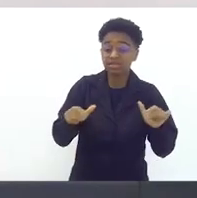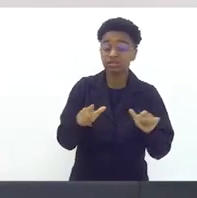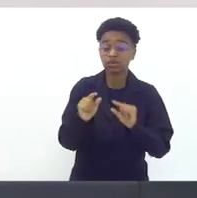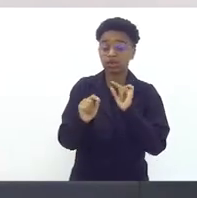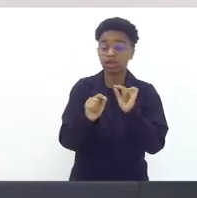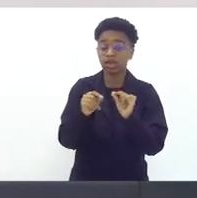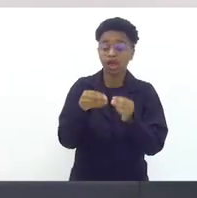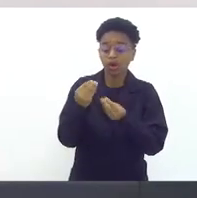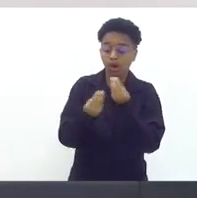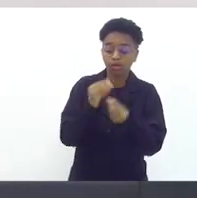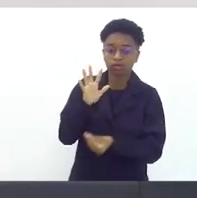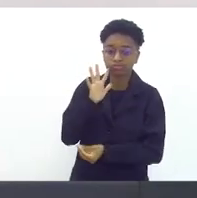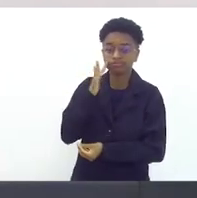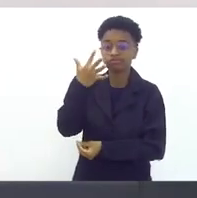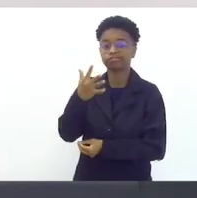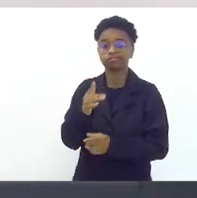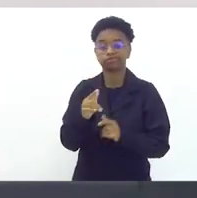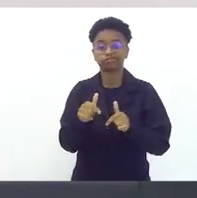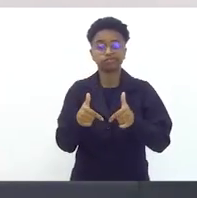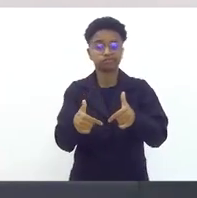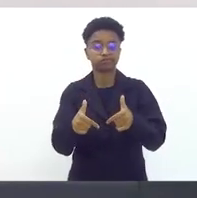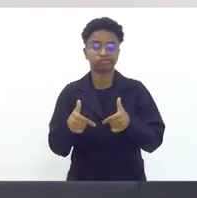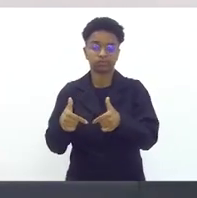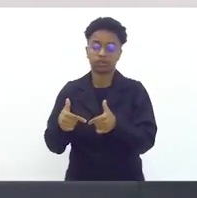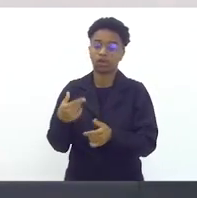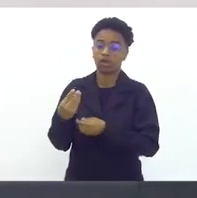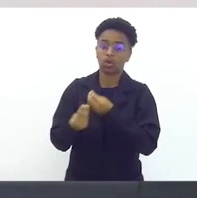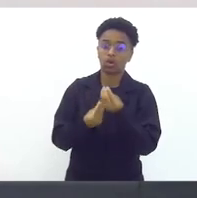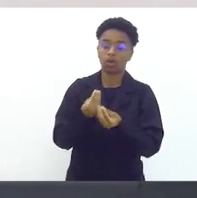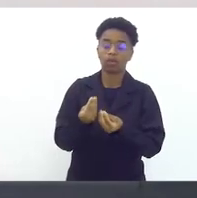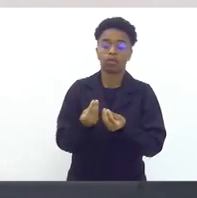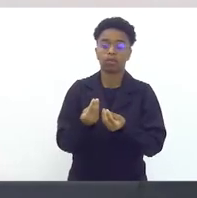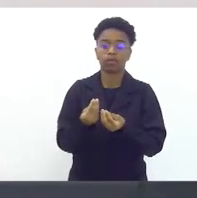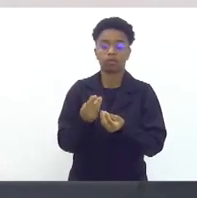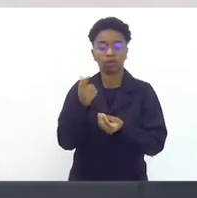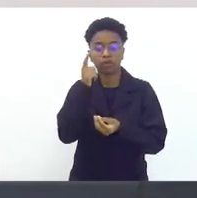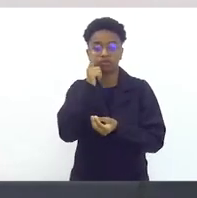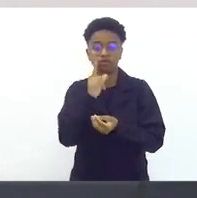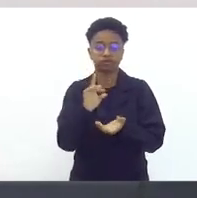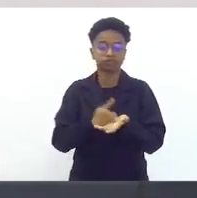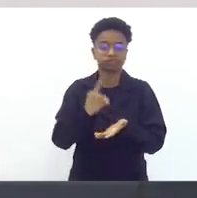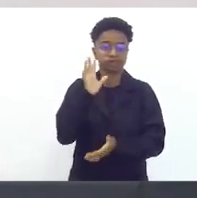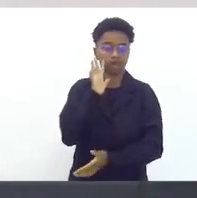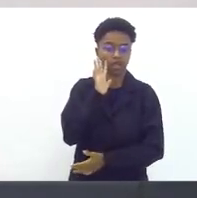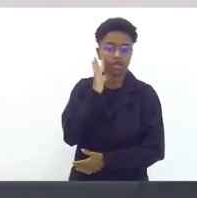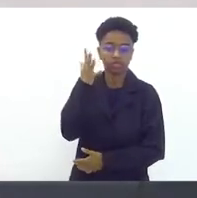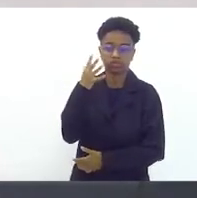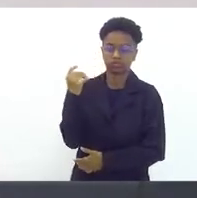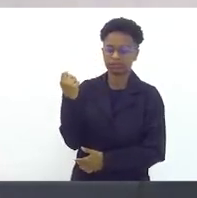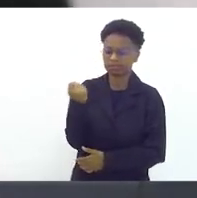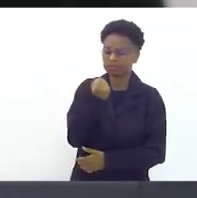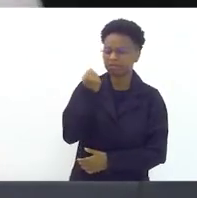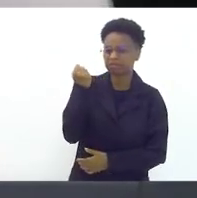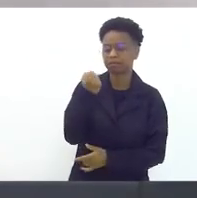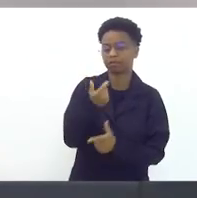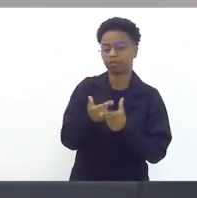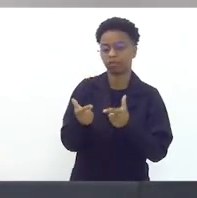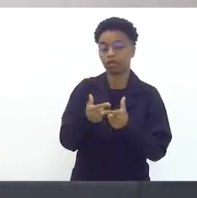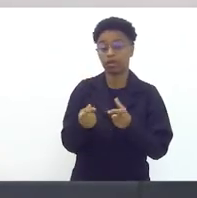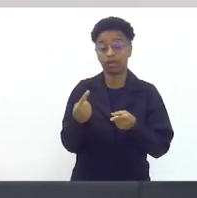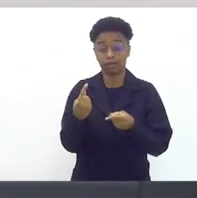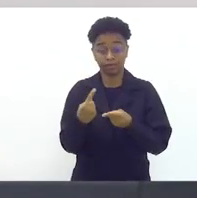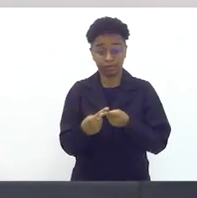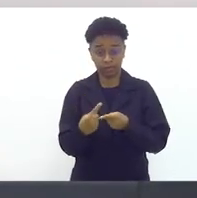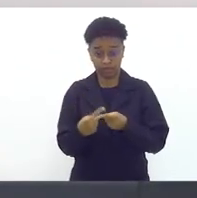das soluções que temos, que devem ser adotadas para solucionar esse grave problema. Porque isso,